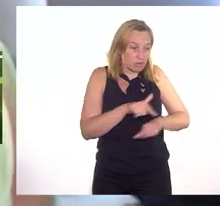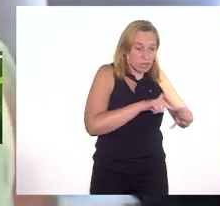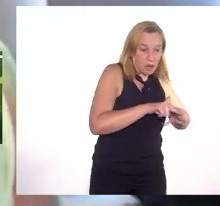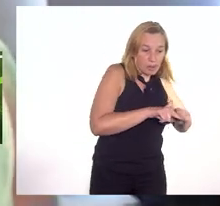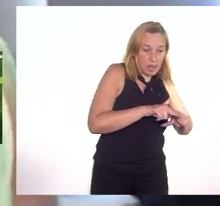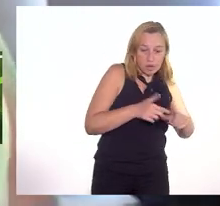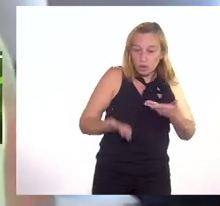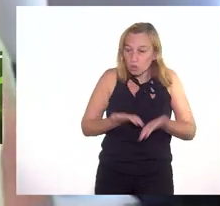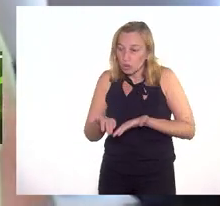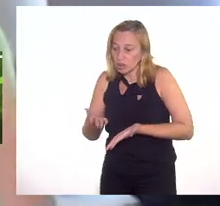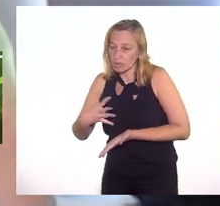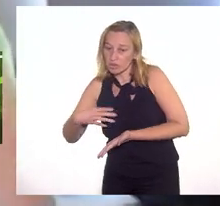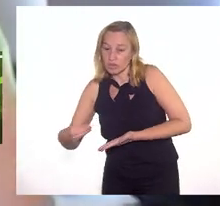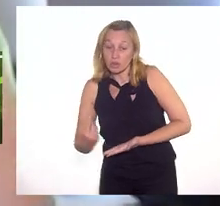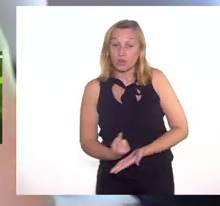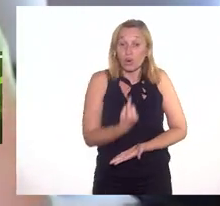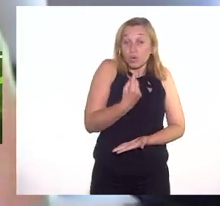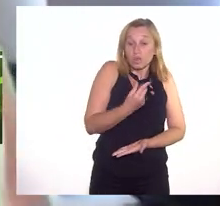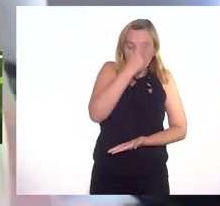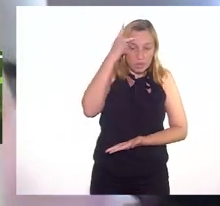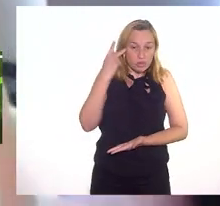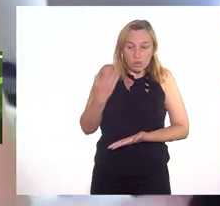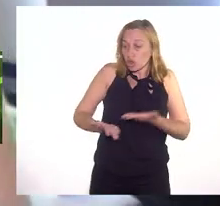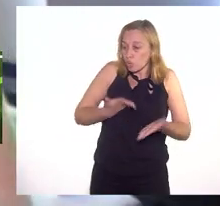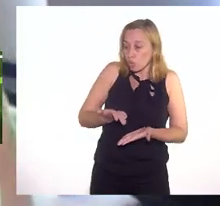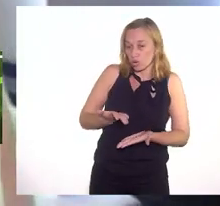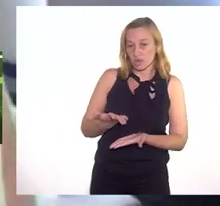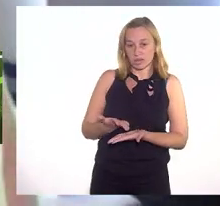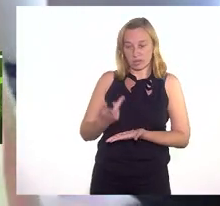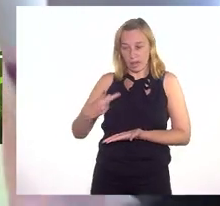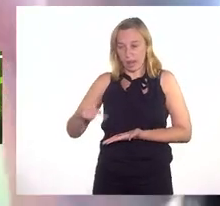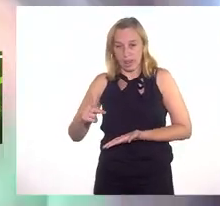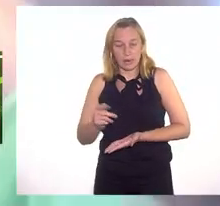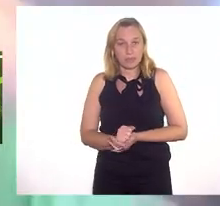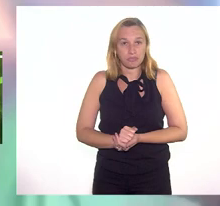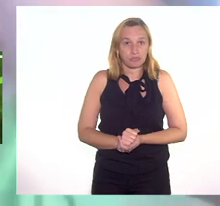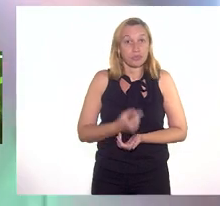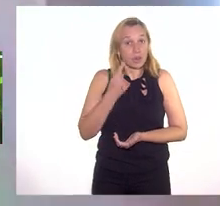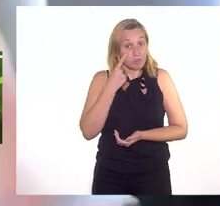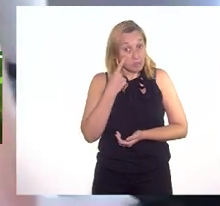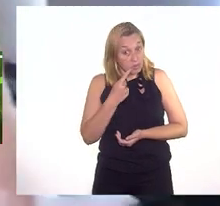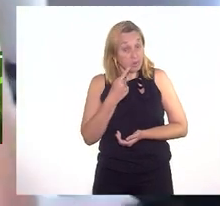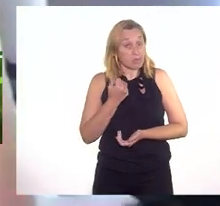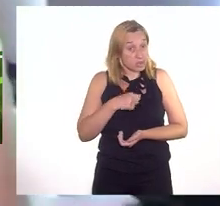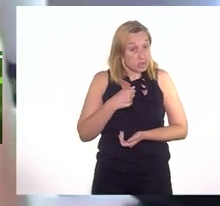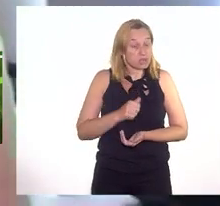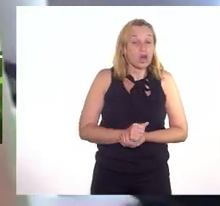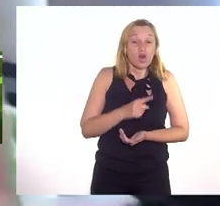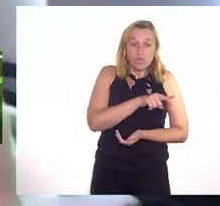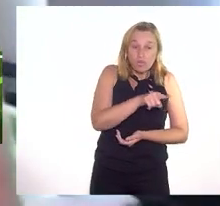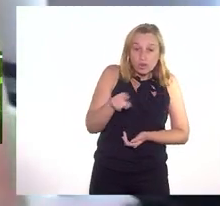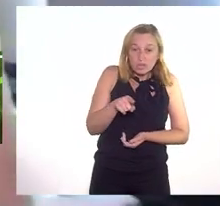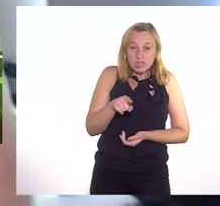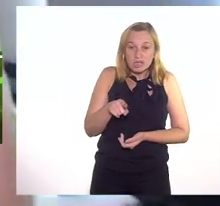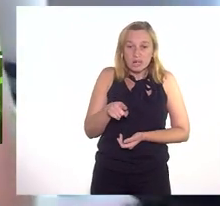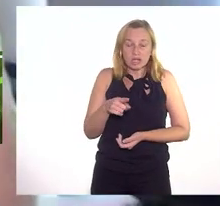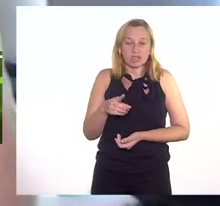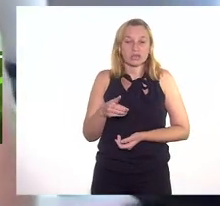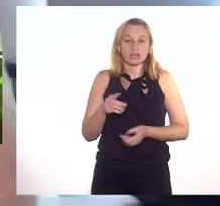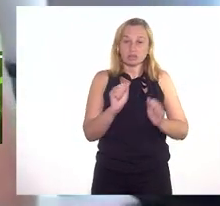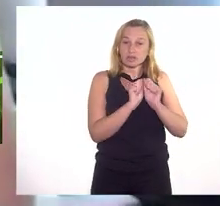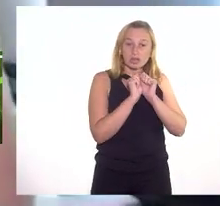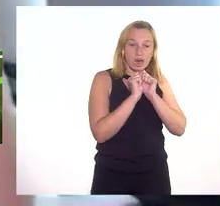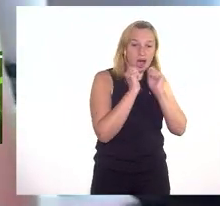cuidadora dela. Então, é uma situação que precisa ser vista. Só que vocês mesmos, os senhores da